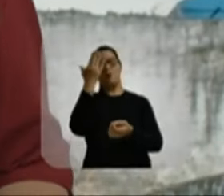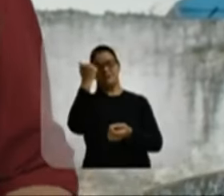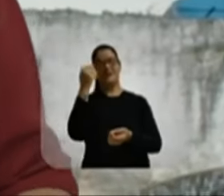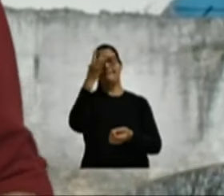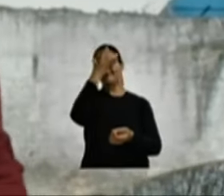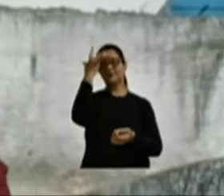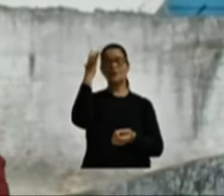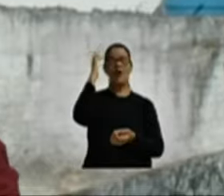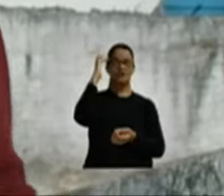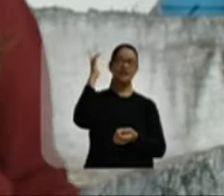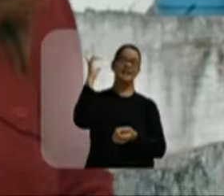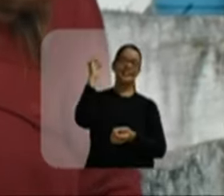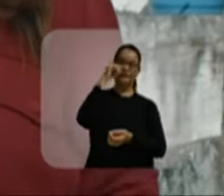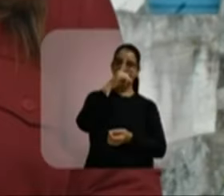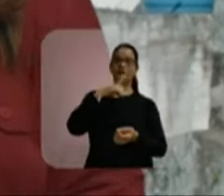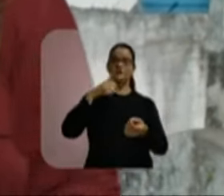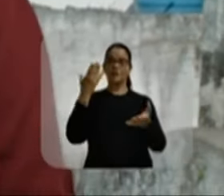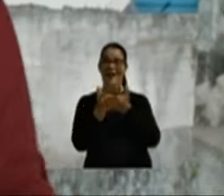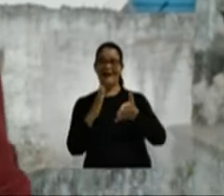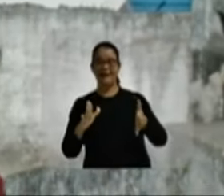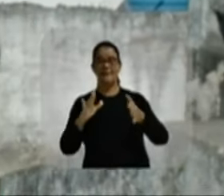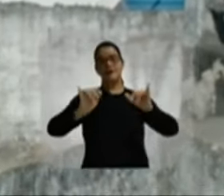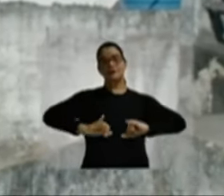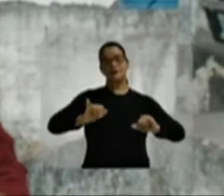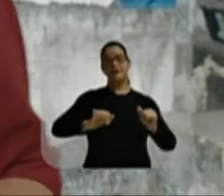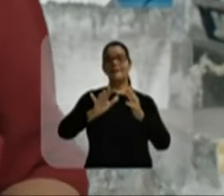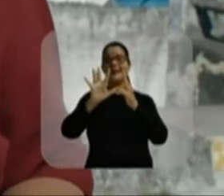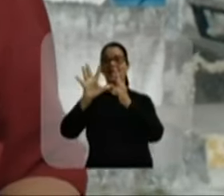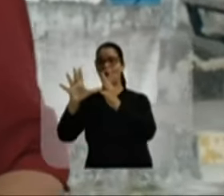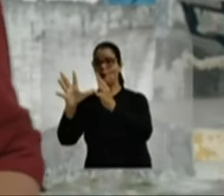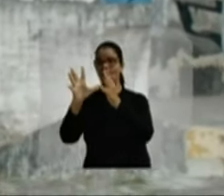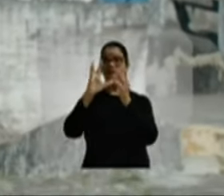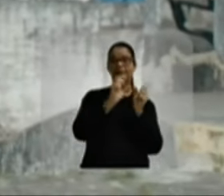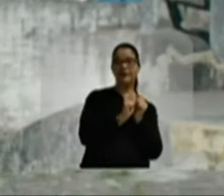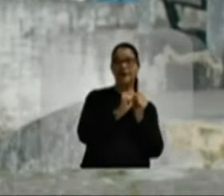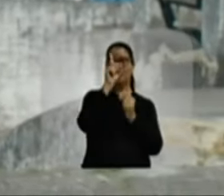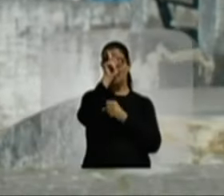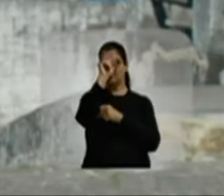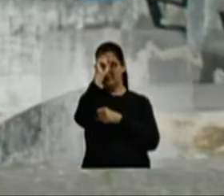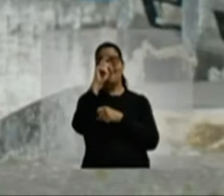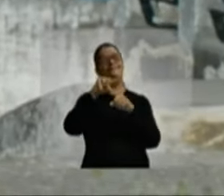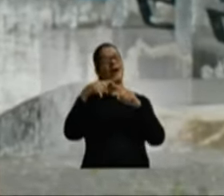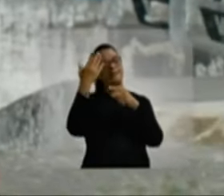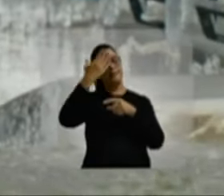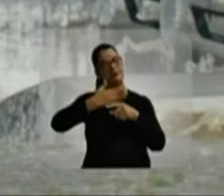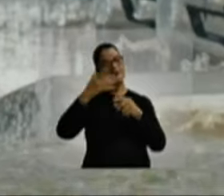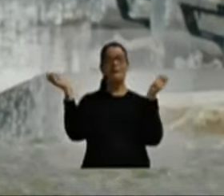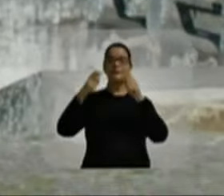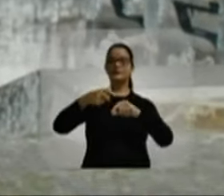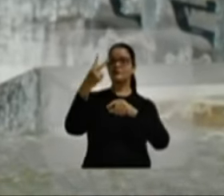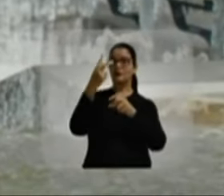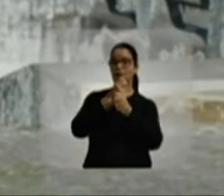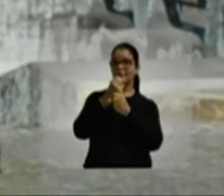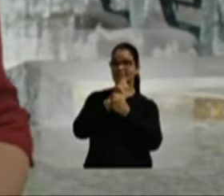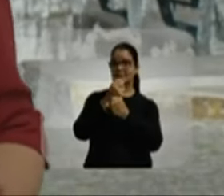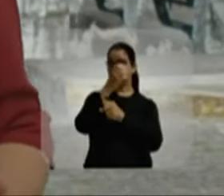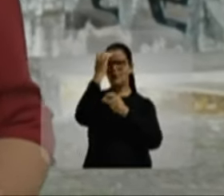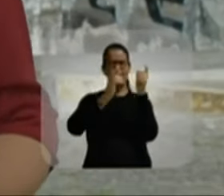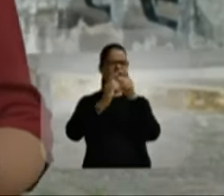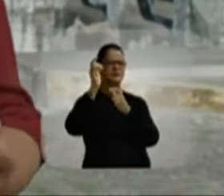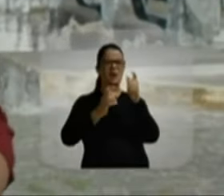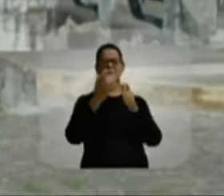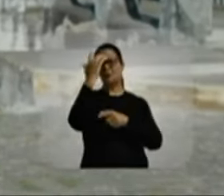muita gente acha que é difícil acabar com o sofrimento nas filas dos hospitais. Mas nós vamos provar que isso é possível. Há